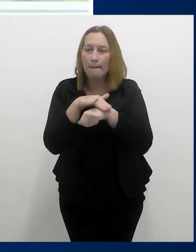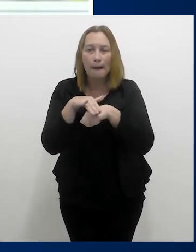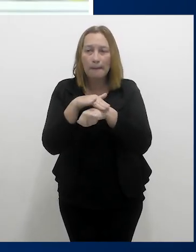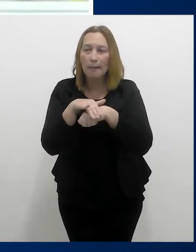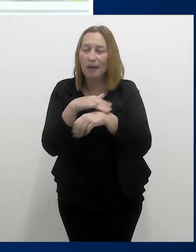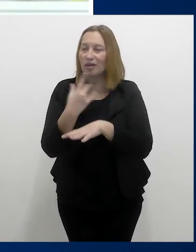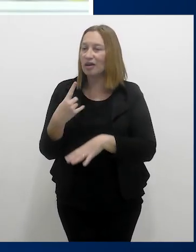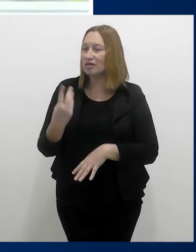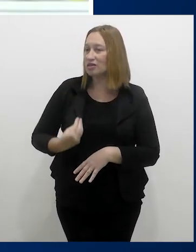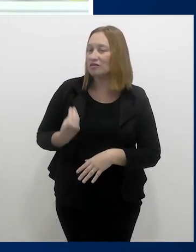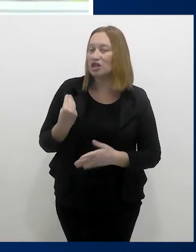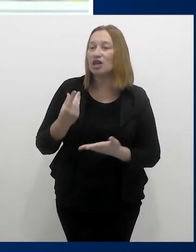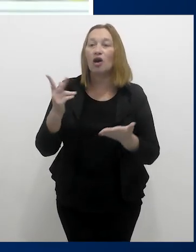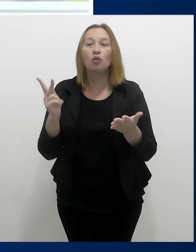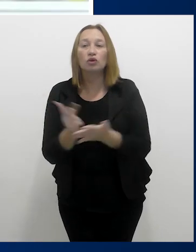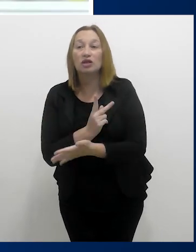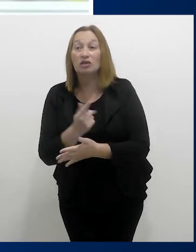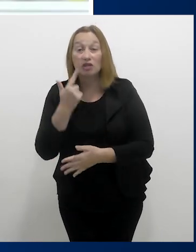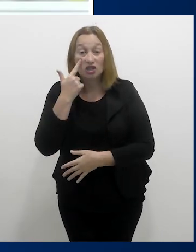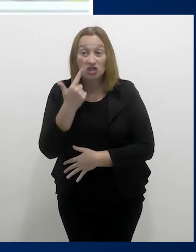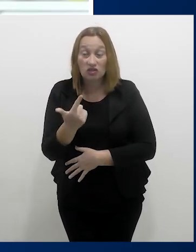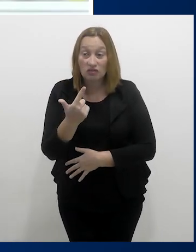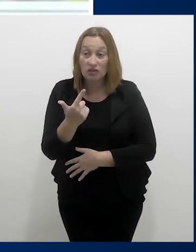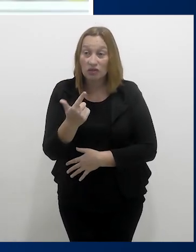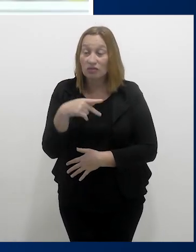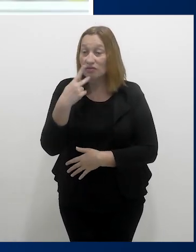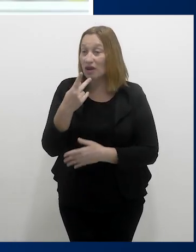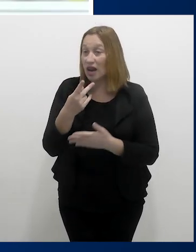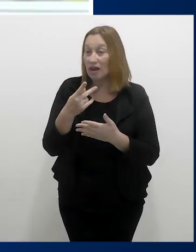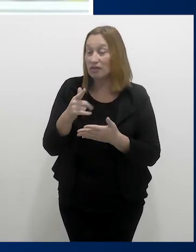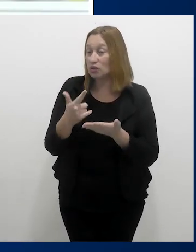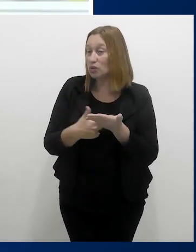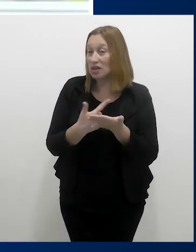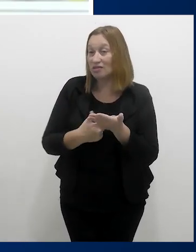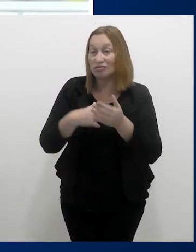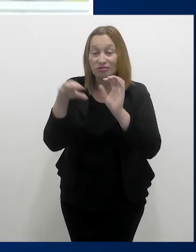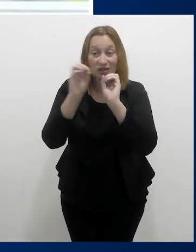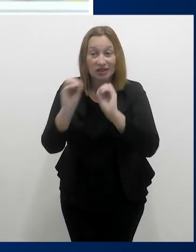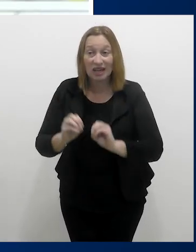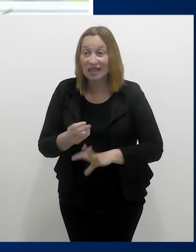conversando, queria contar sobre a vida, o que aconteceu, tal. Quando a gente via, ninguém nem falava do